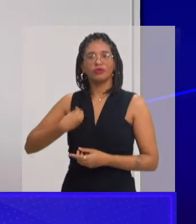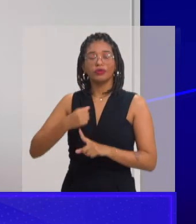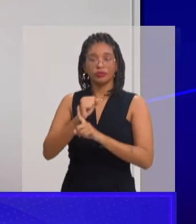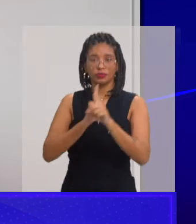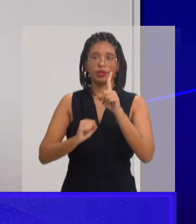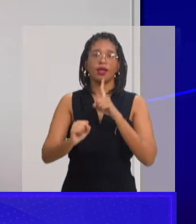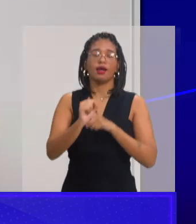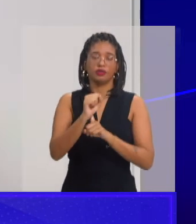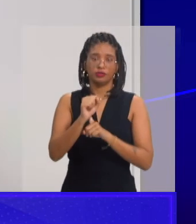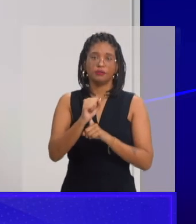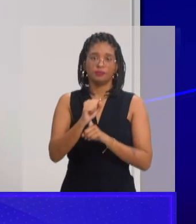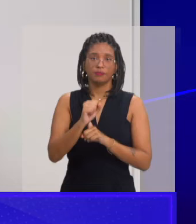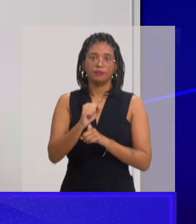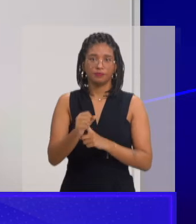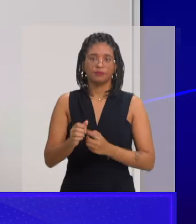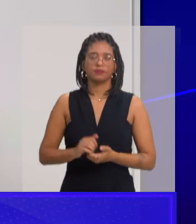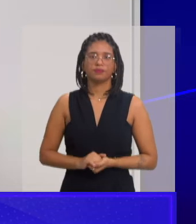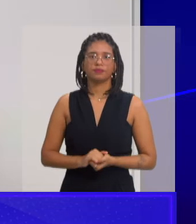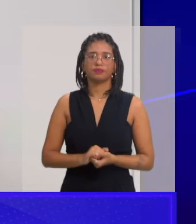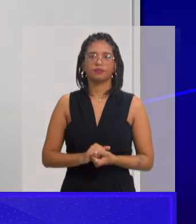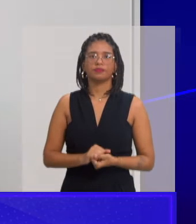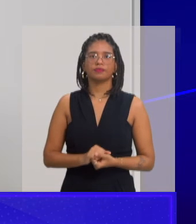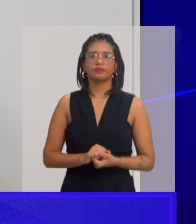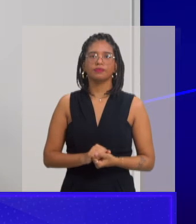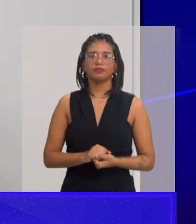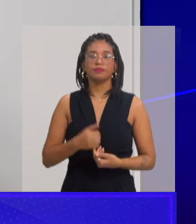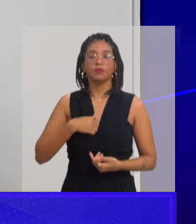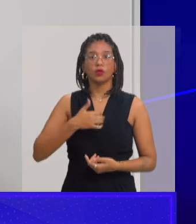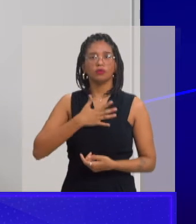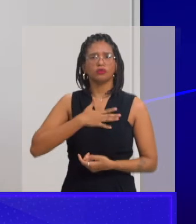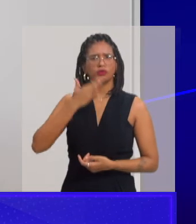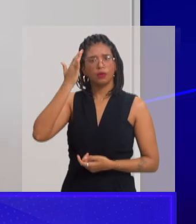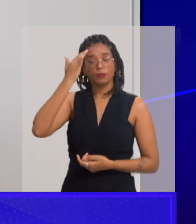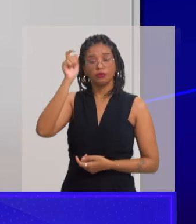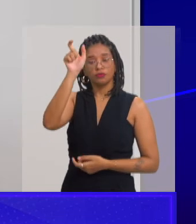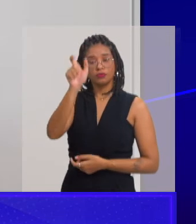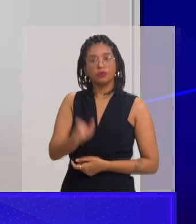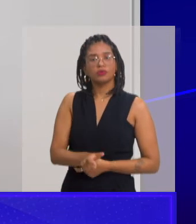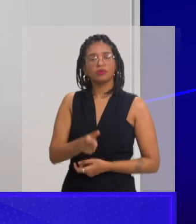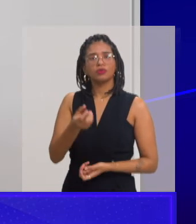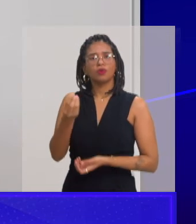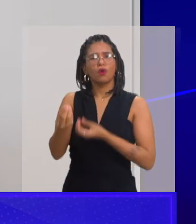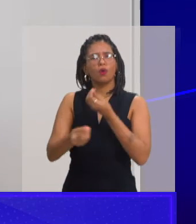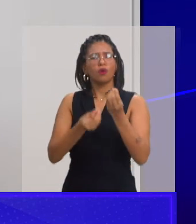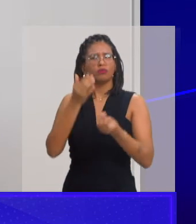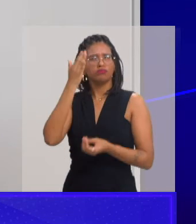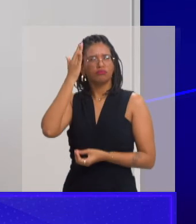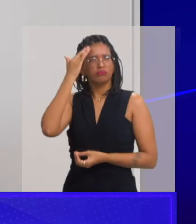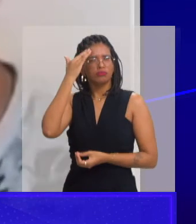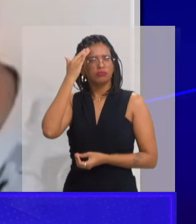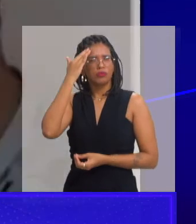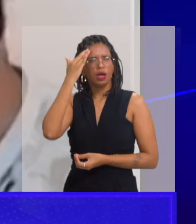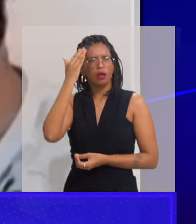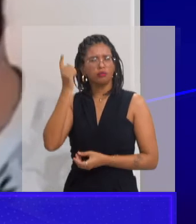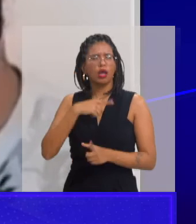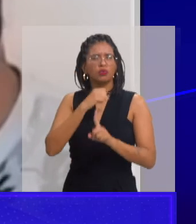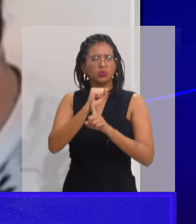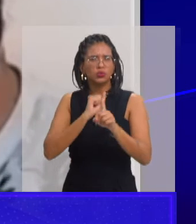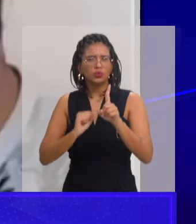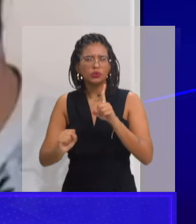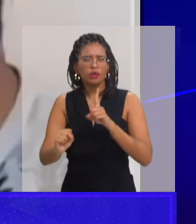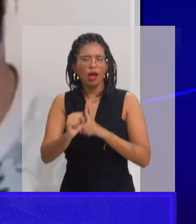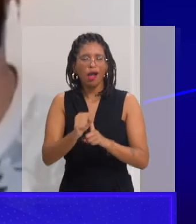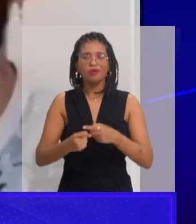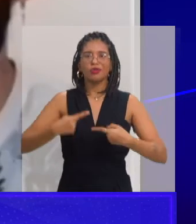pensam bem-estar social e que pensam uma outra comunicação e uma outra forma de viver em sociedade.